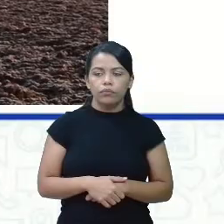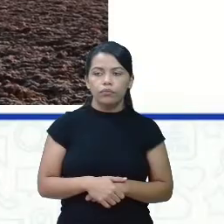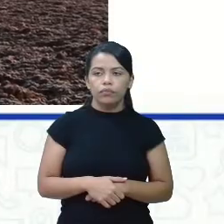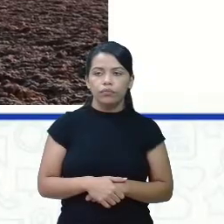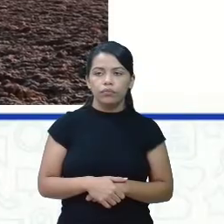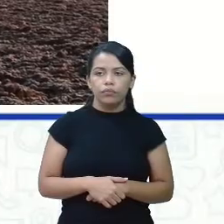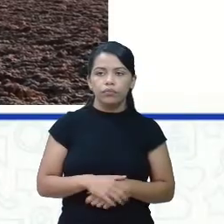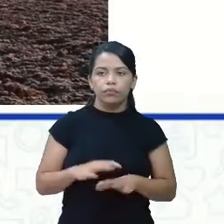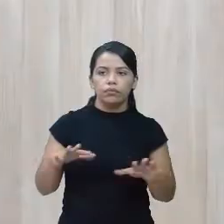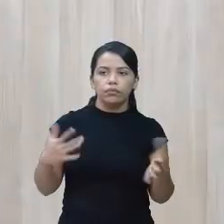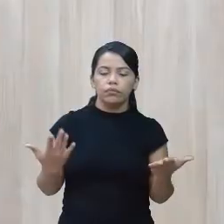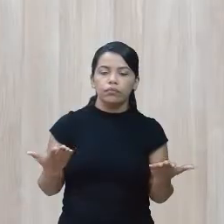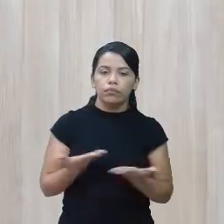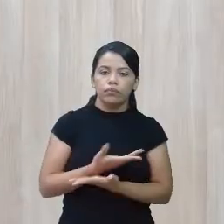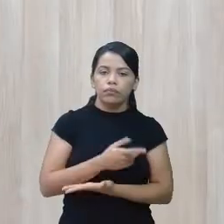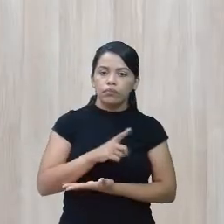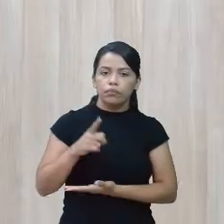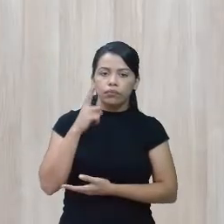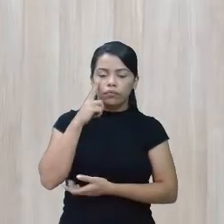Aí vocês estão vendo, né,